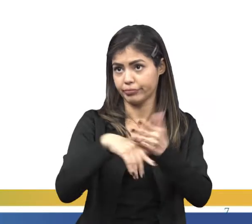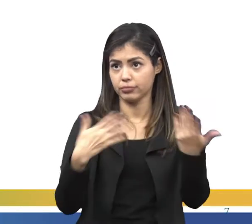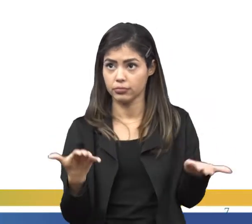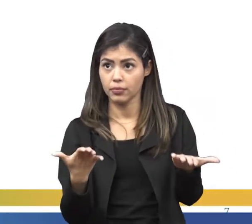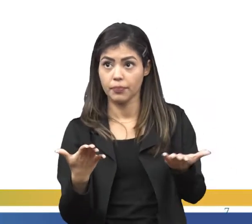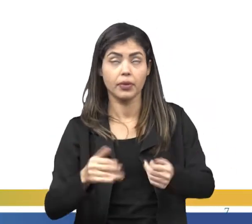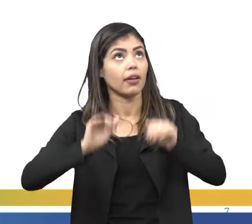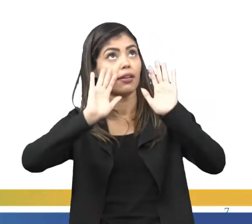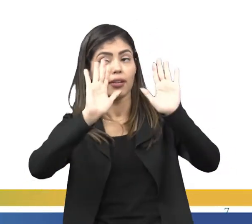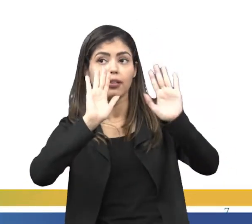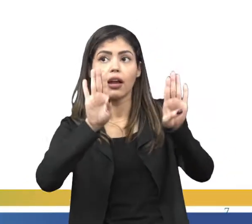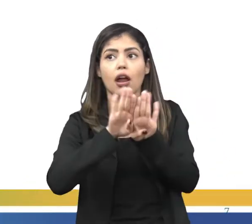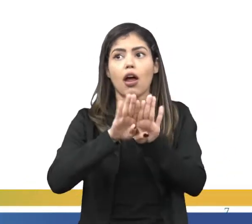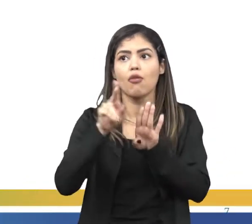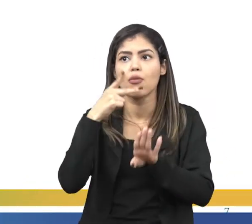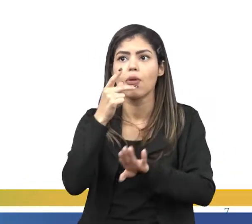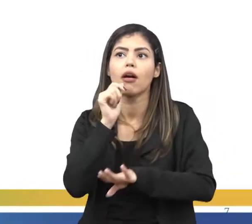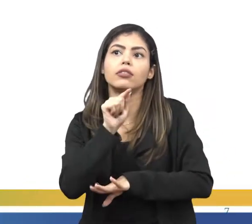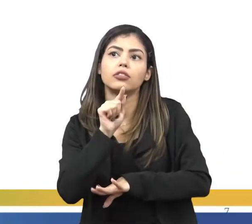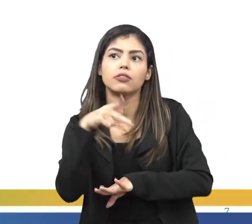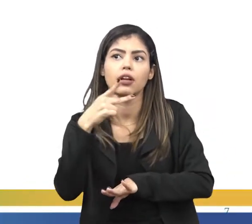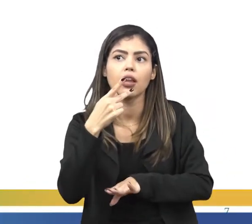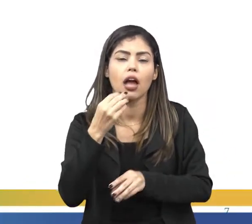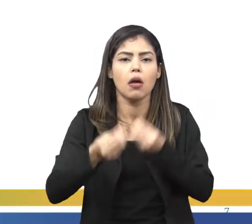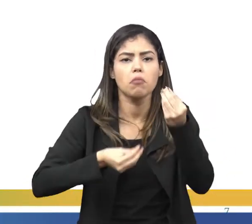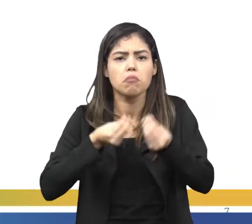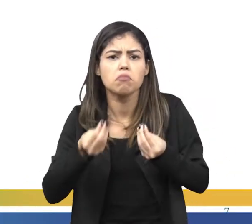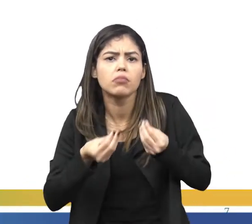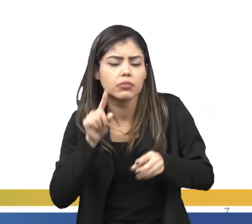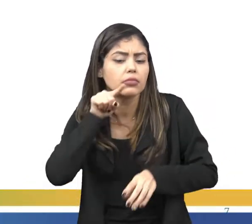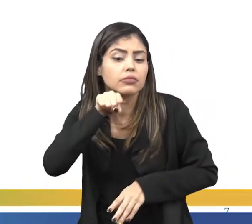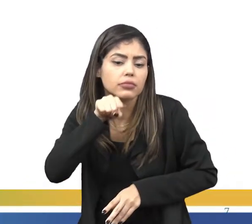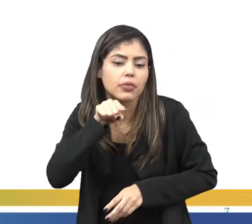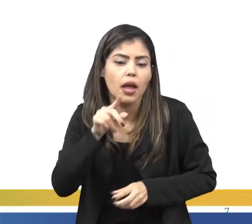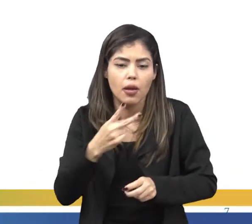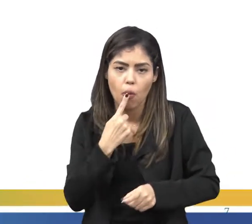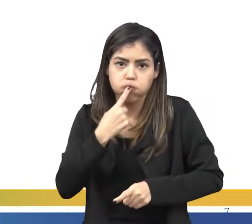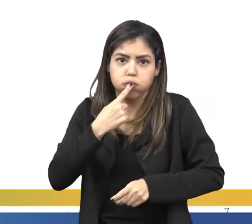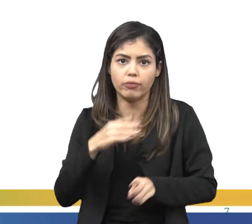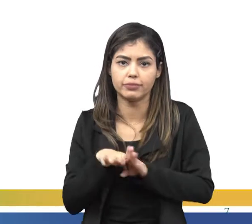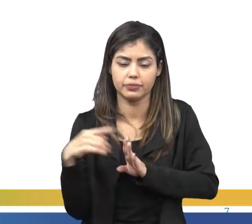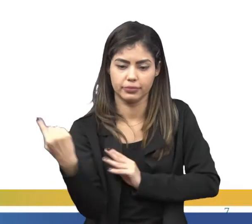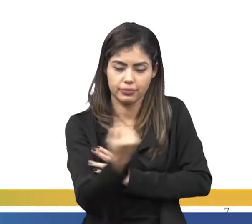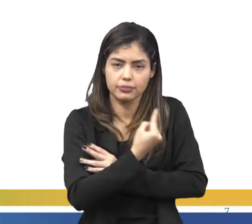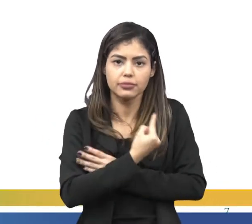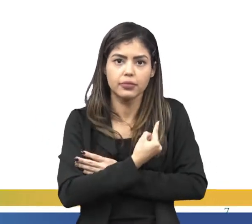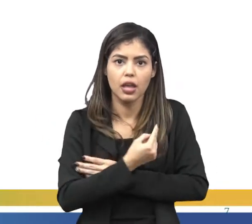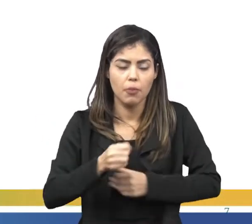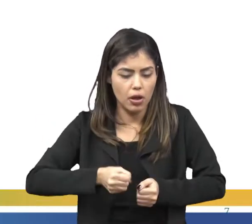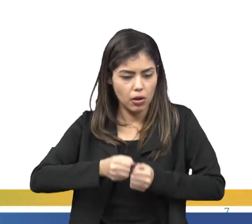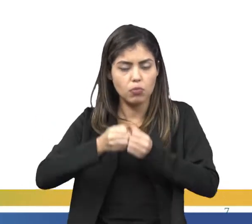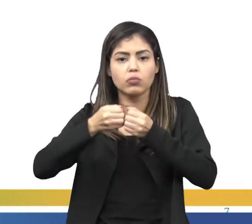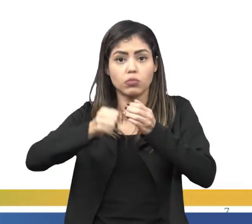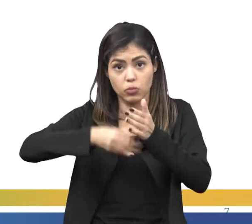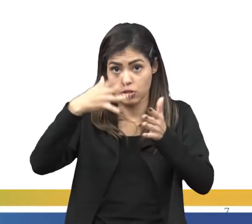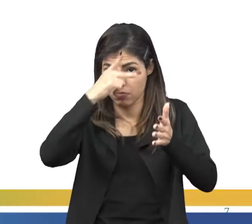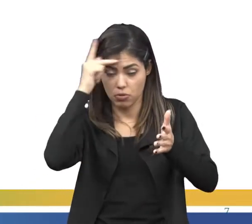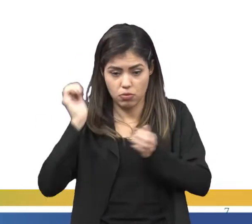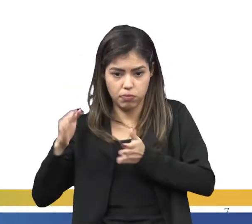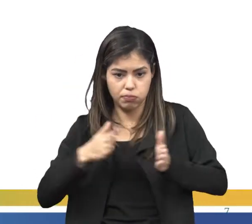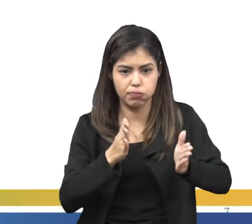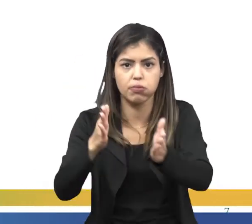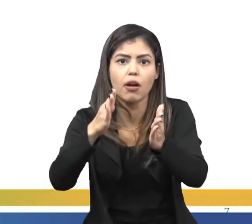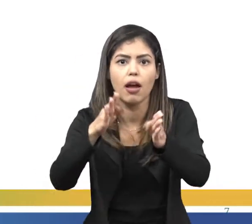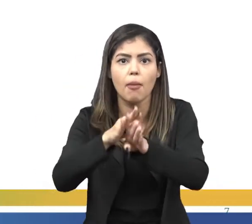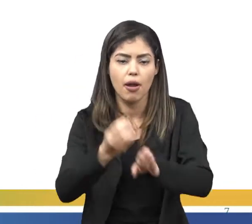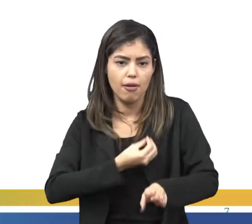seria o caso de dizer, porque sendo assim ela fica mais perto de nós e para muitos pode servir de caminho não apenas para a vida,